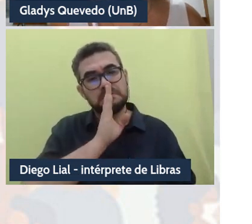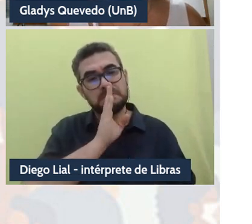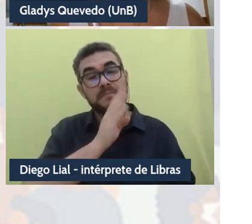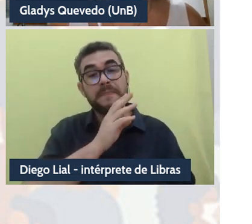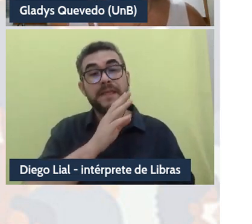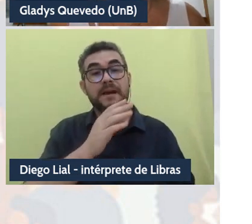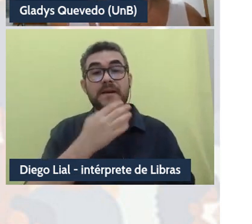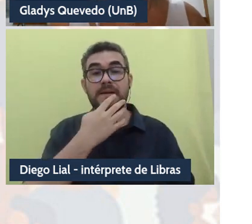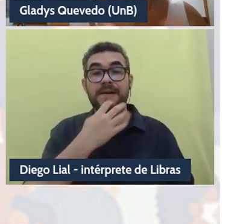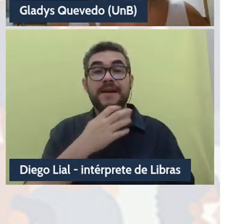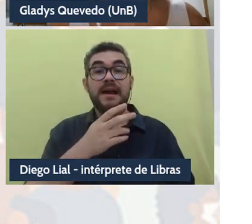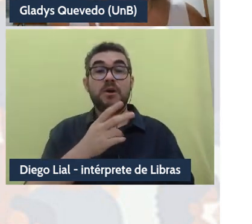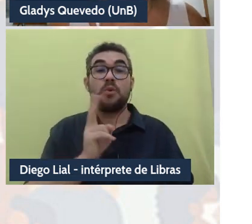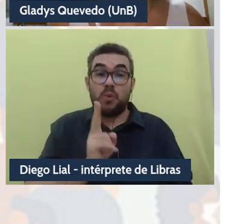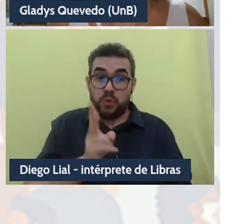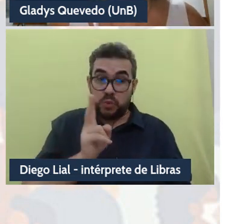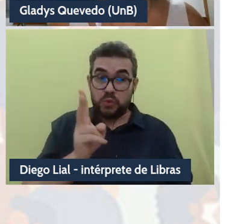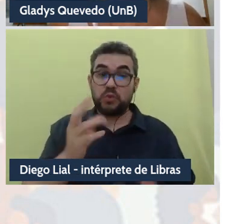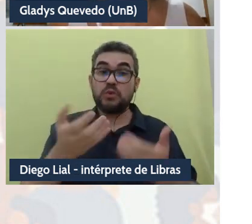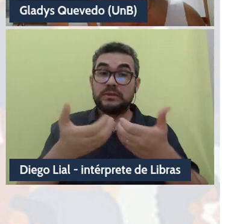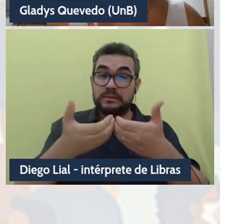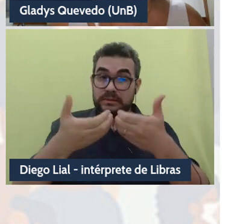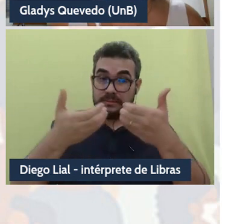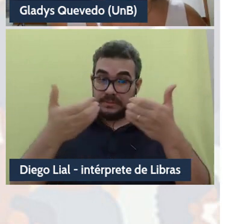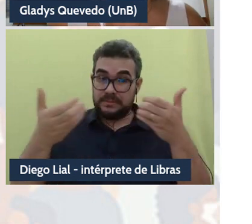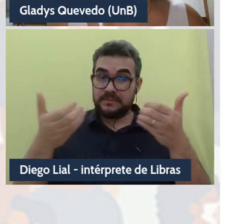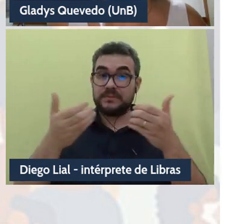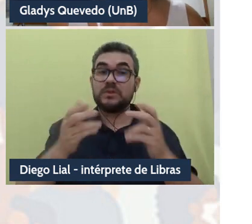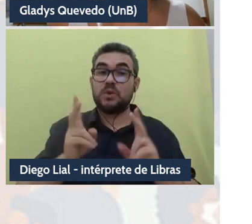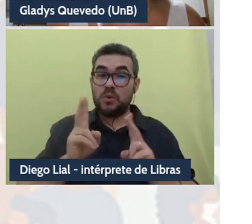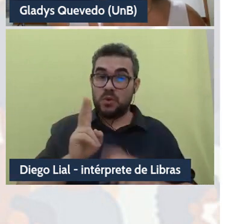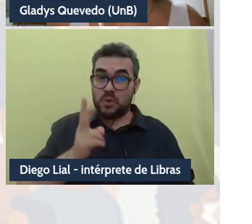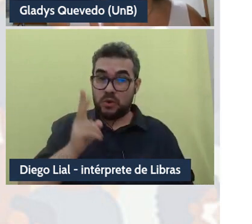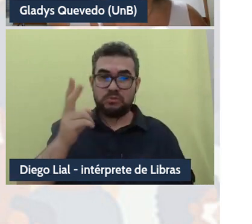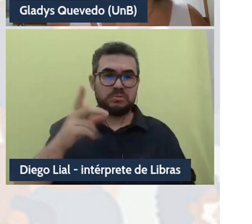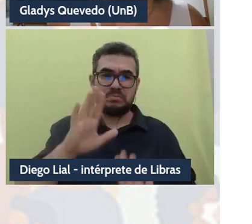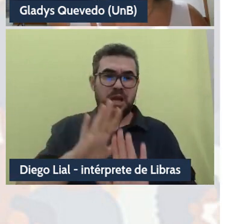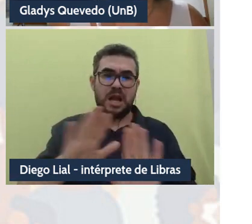separado, né? A gente tem ainda essa tradição separada, né?